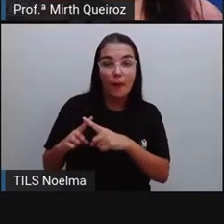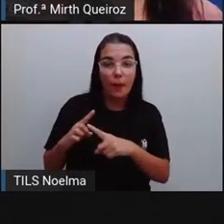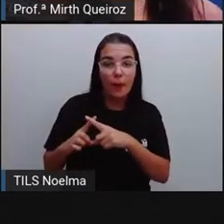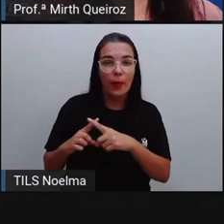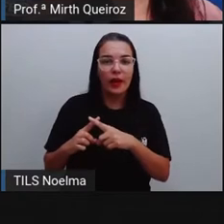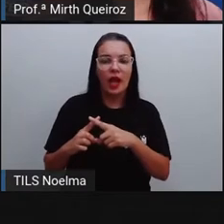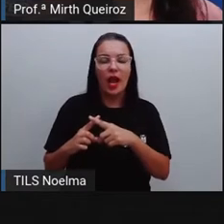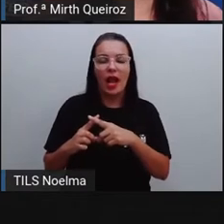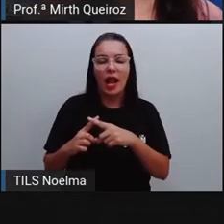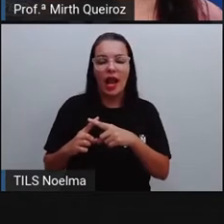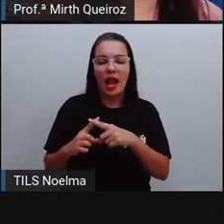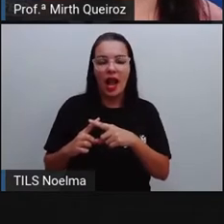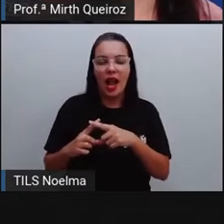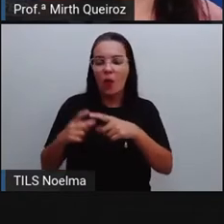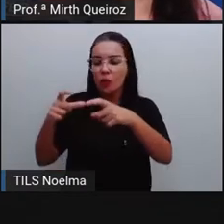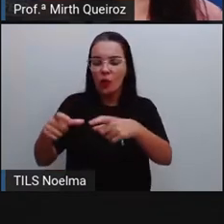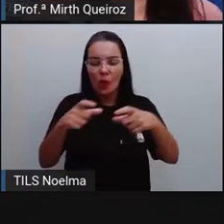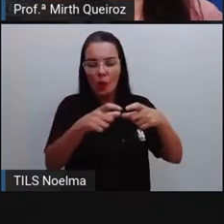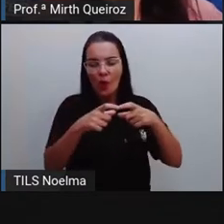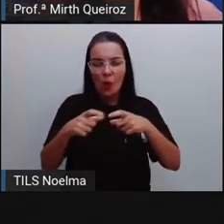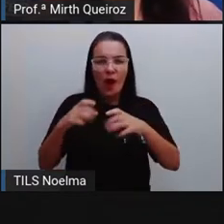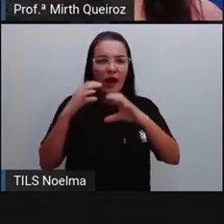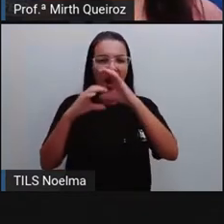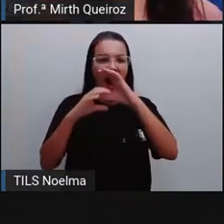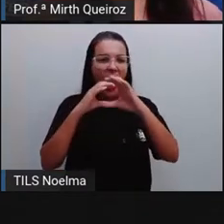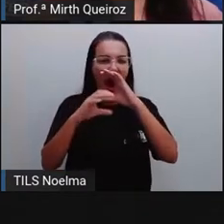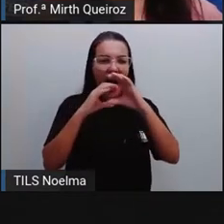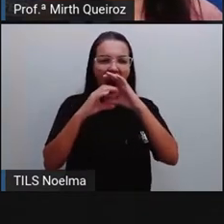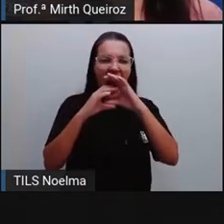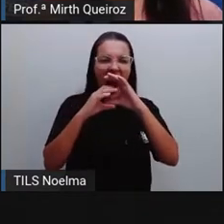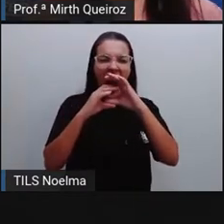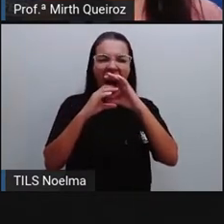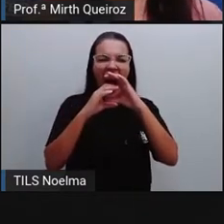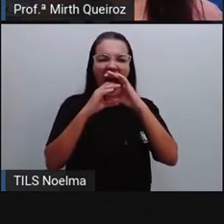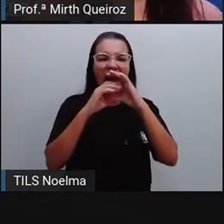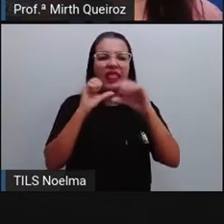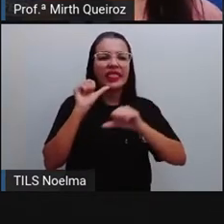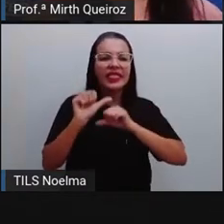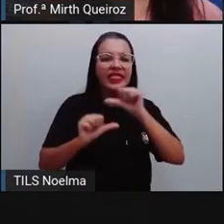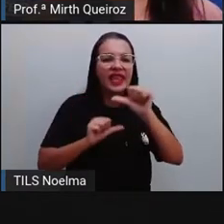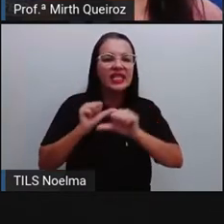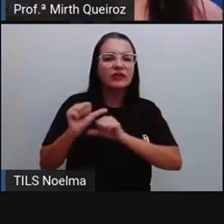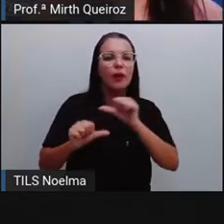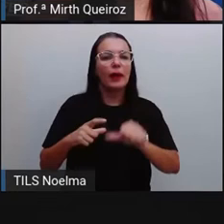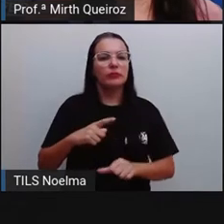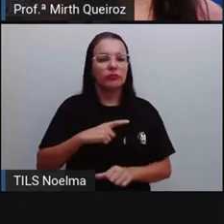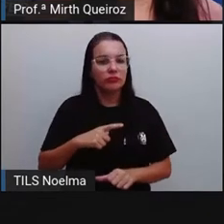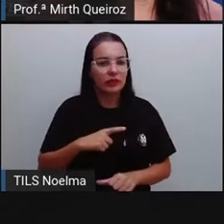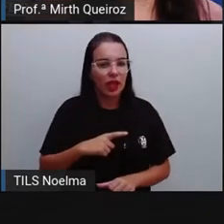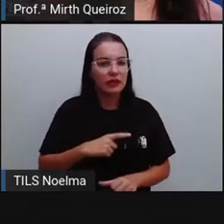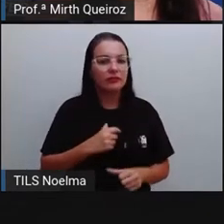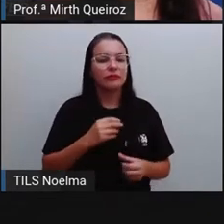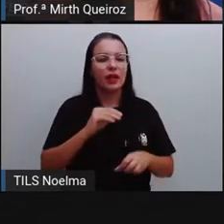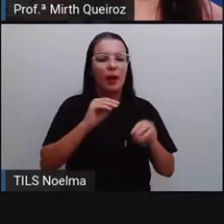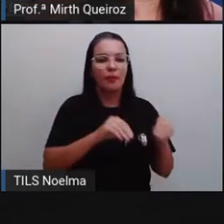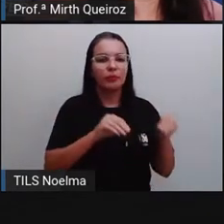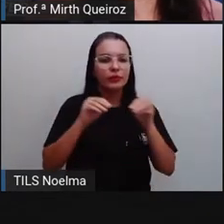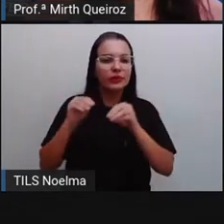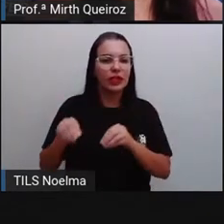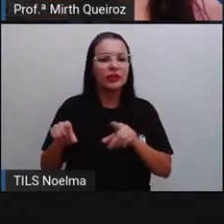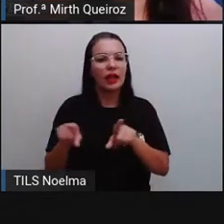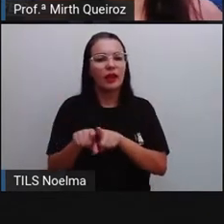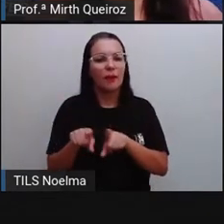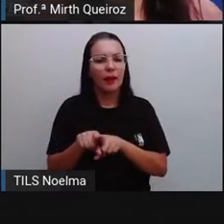os próprios, né, meios de comunicação, eles vêm sendo alterados, vêm sendo modificados, vêm sendo transformados, né? E